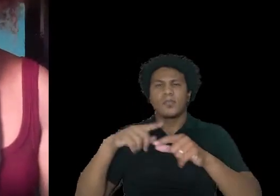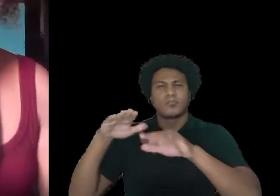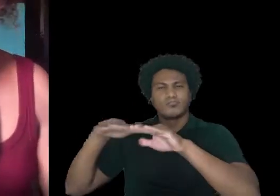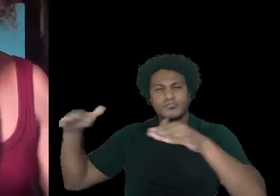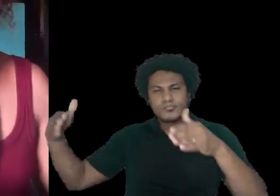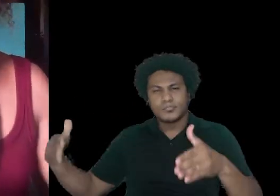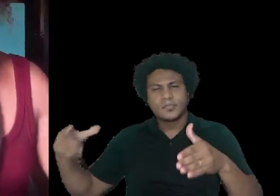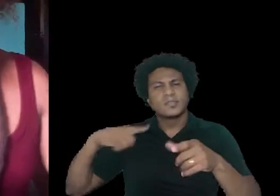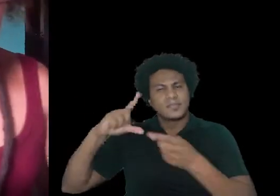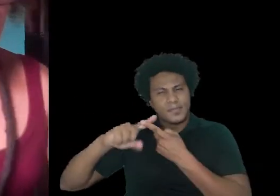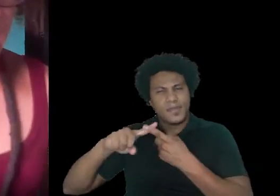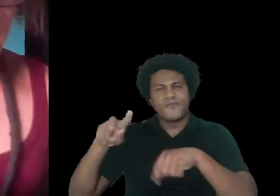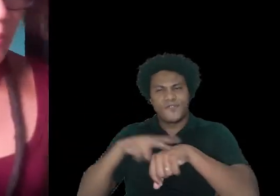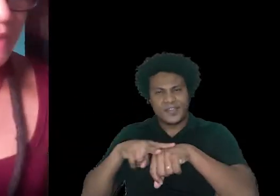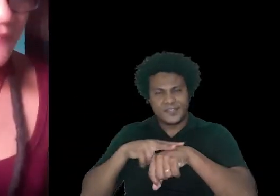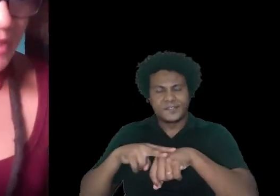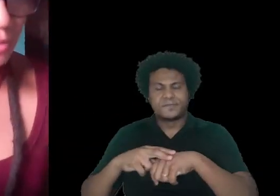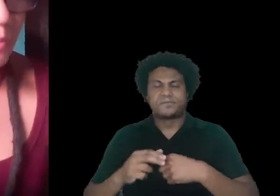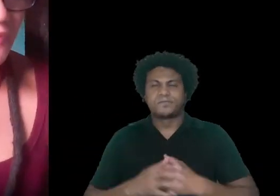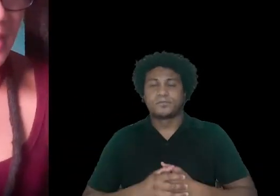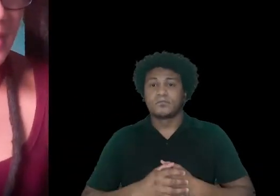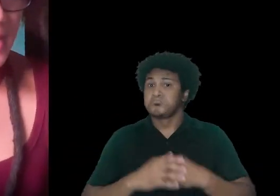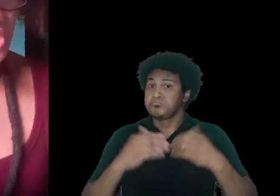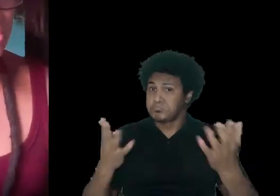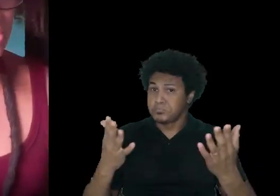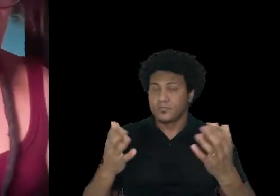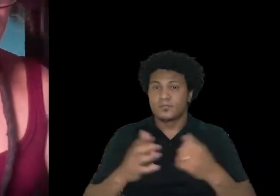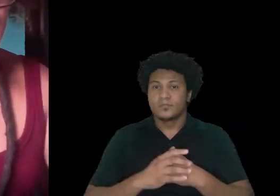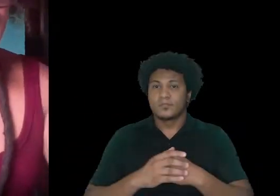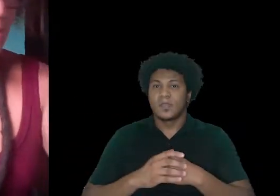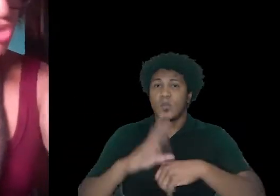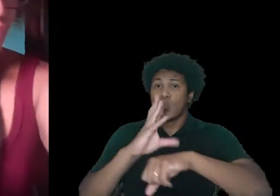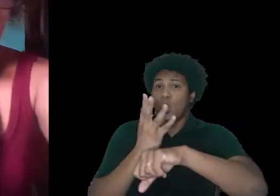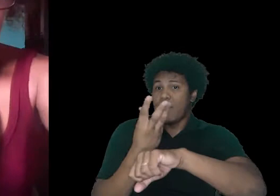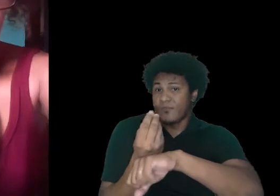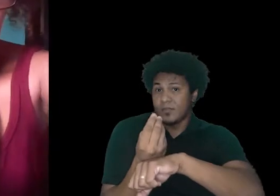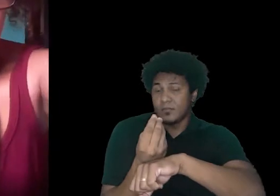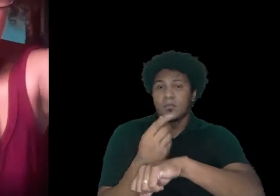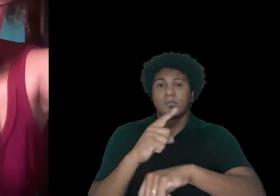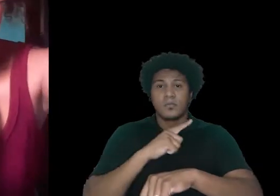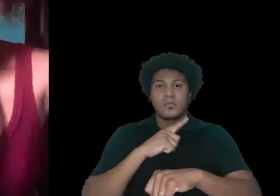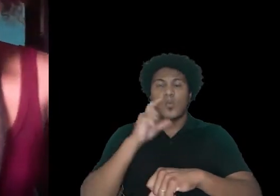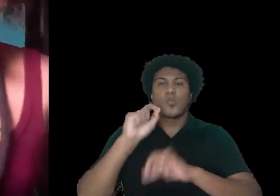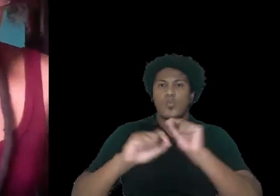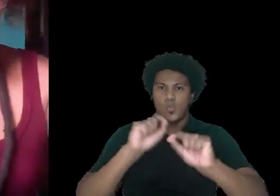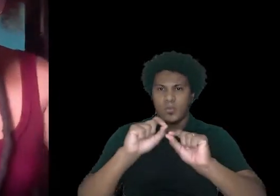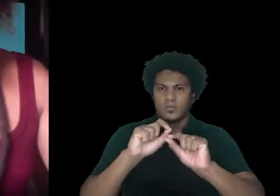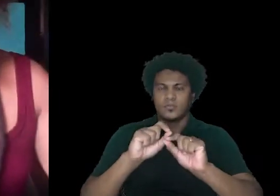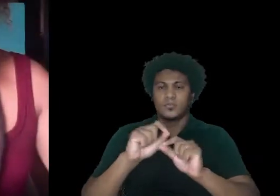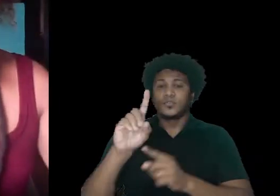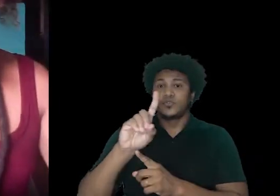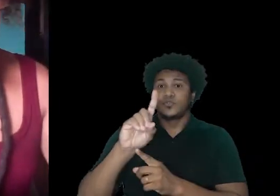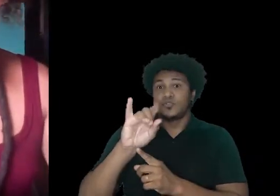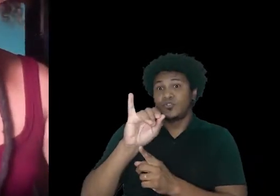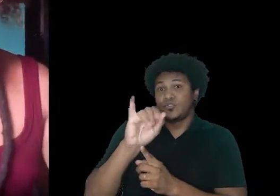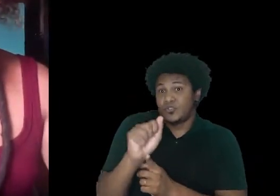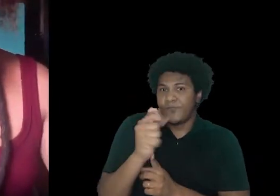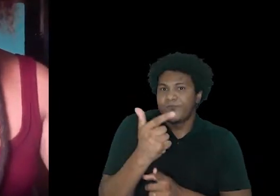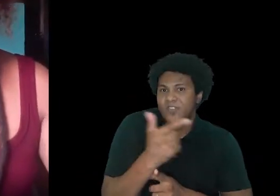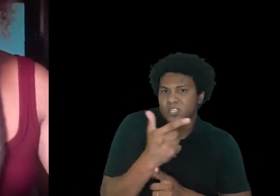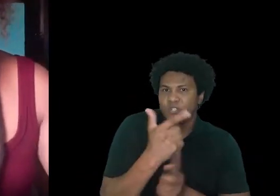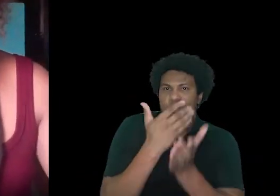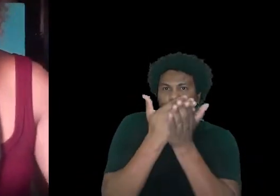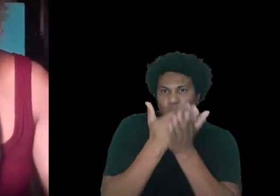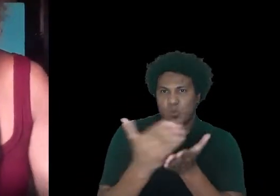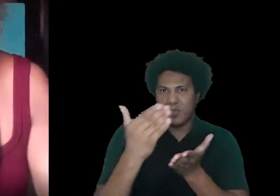vasos, certo? O evento, como eu falei, está acontecendo de 22, começou dia 22 e vai até